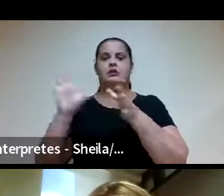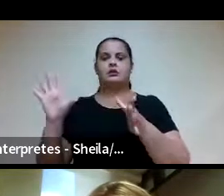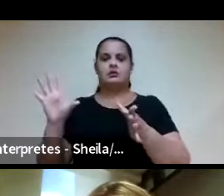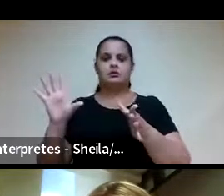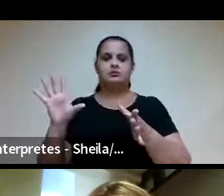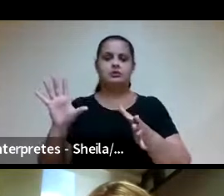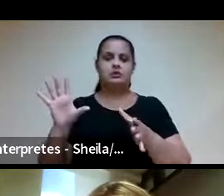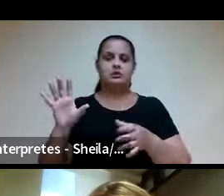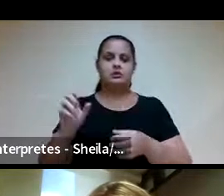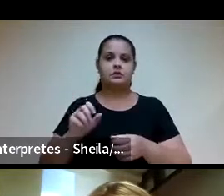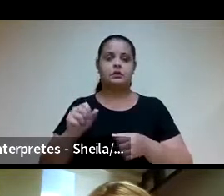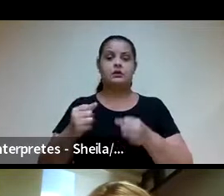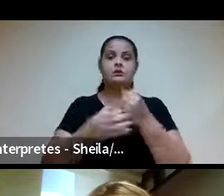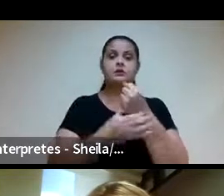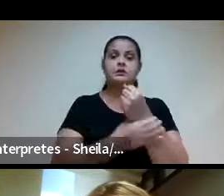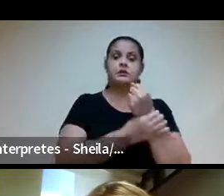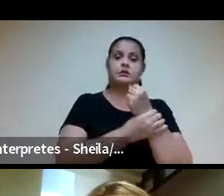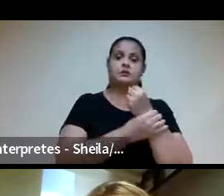defesa?